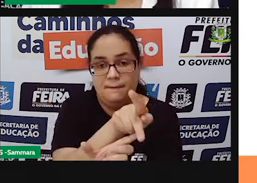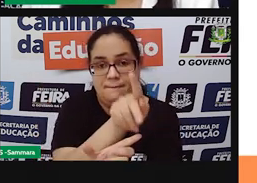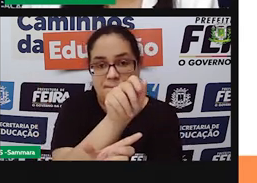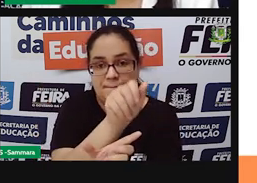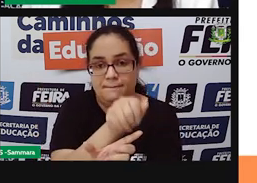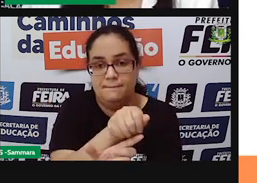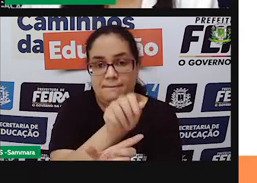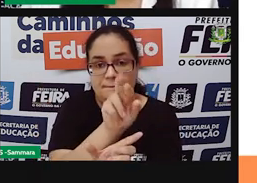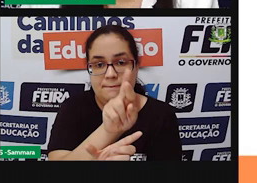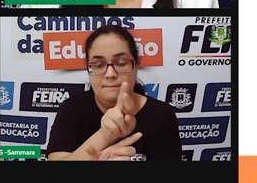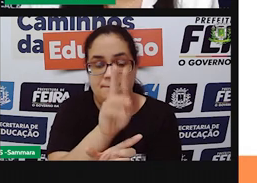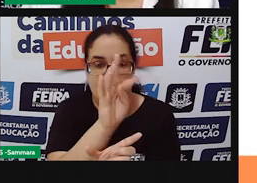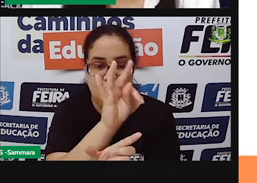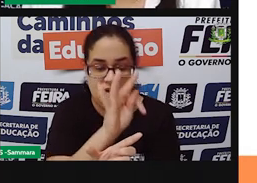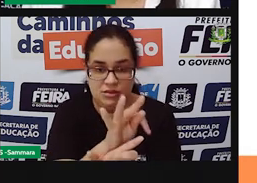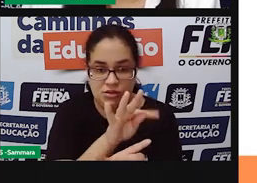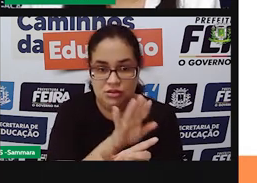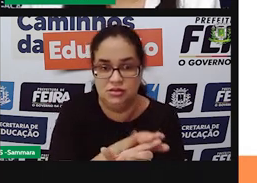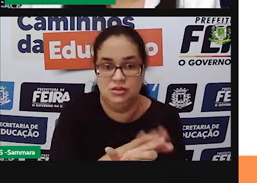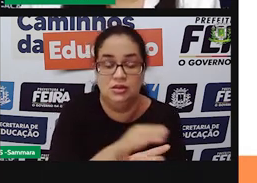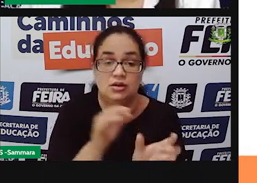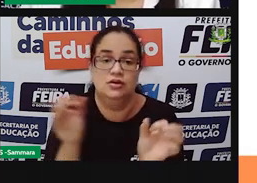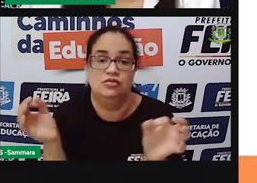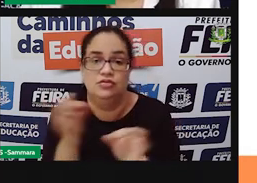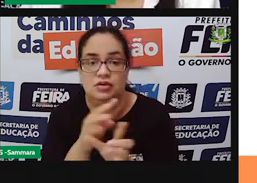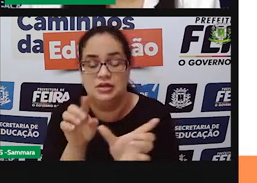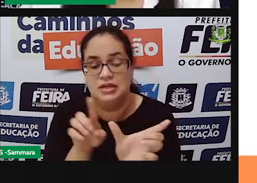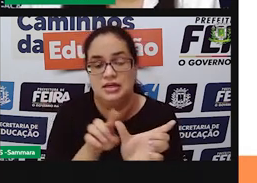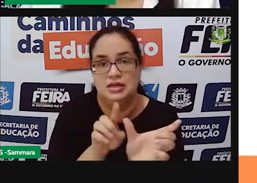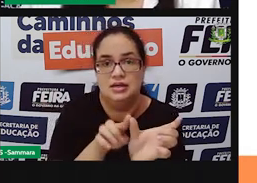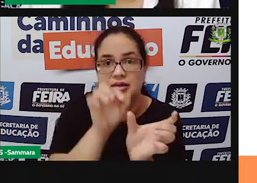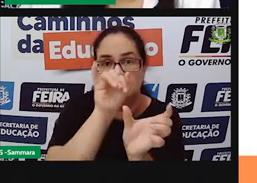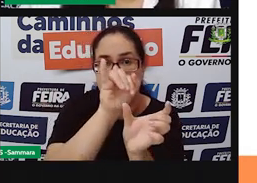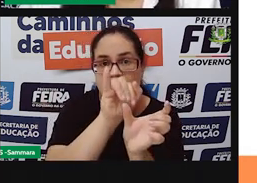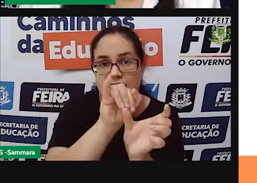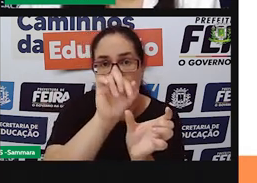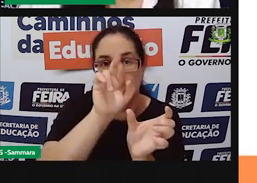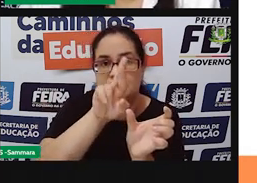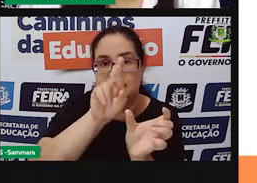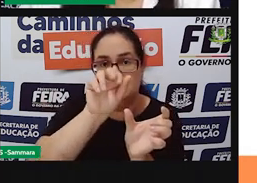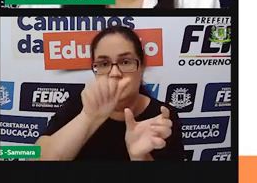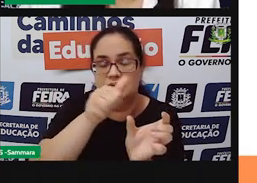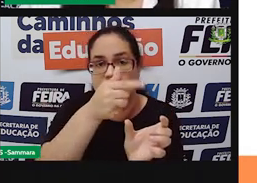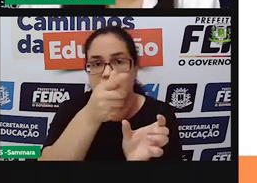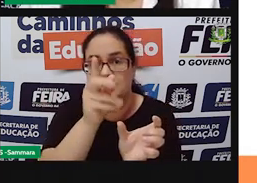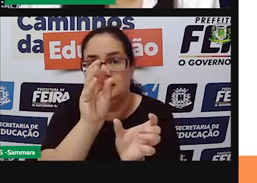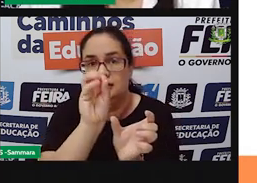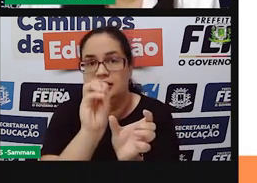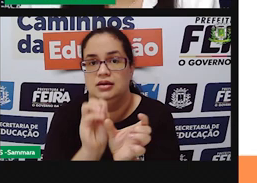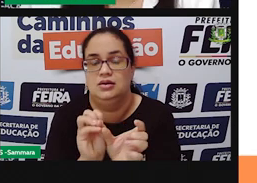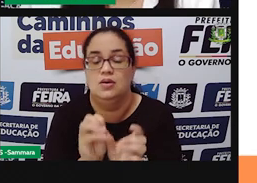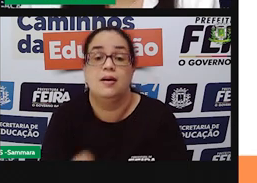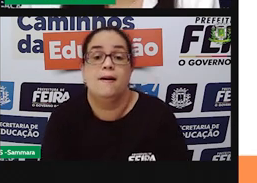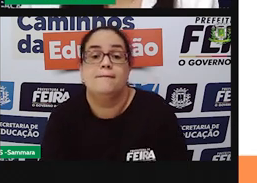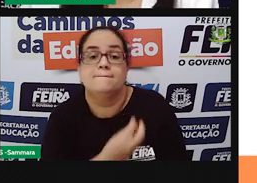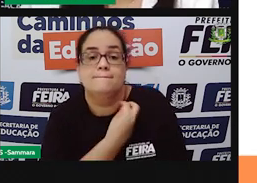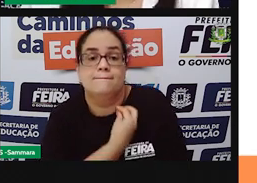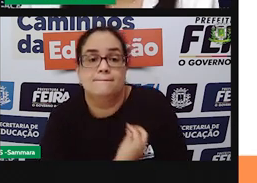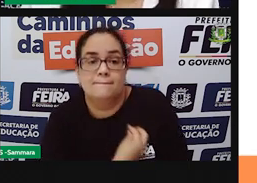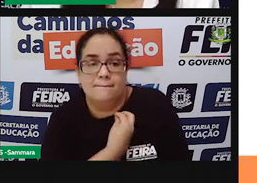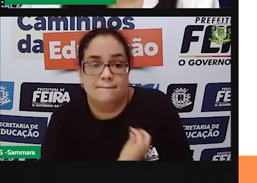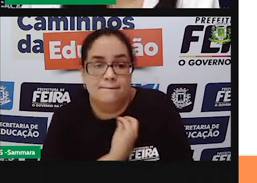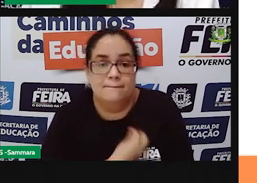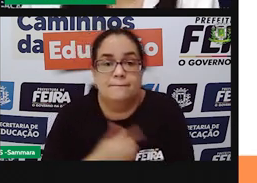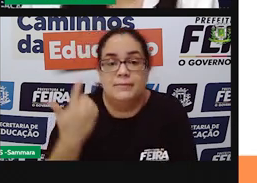ó, parte, e o final, irão. E a gente observa aí a presença novamente